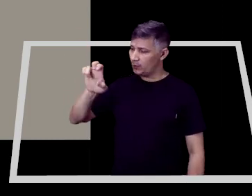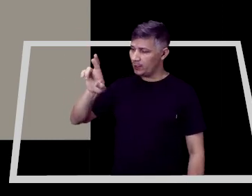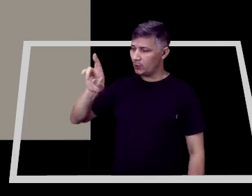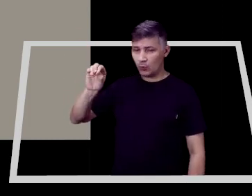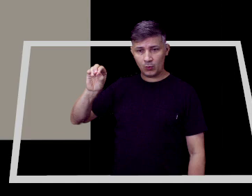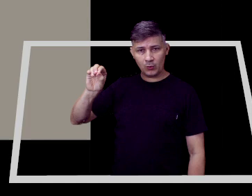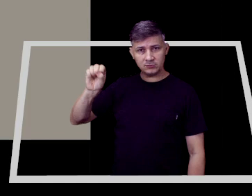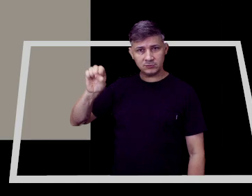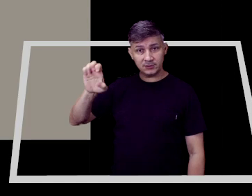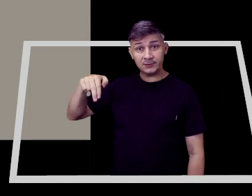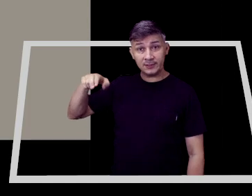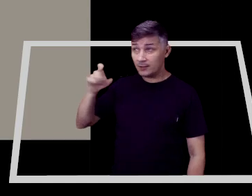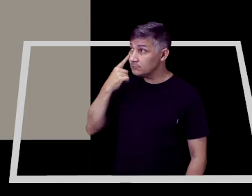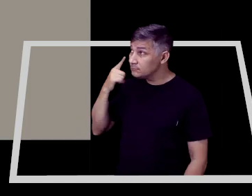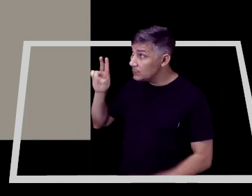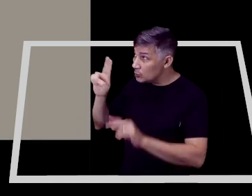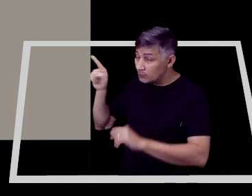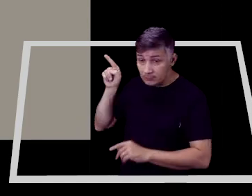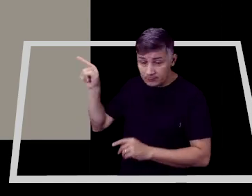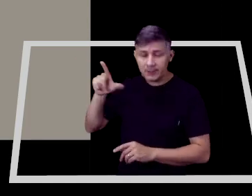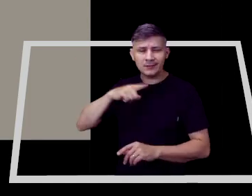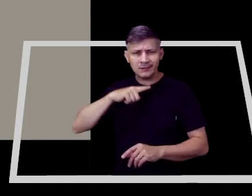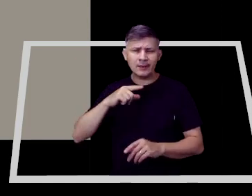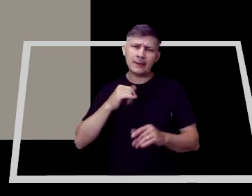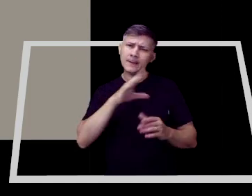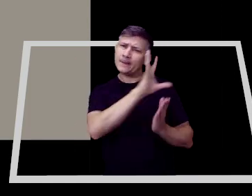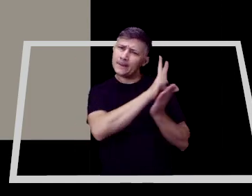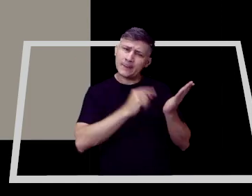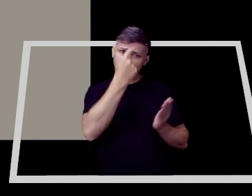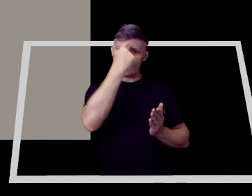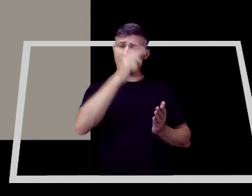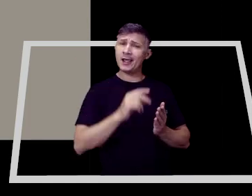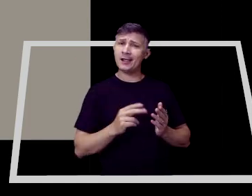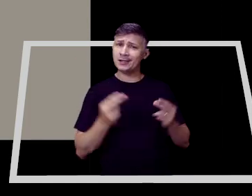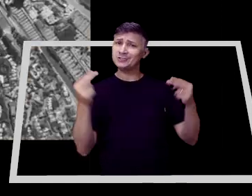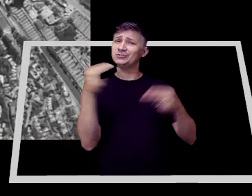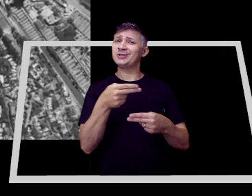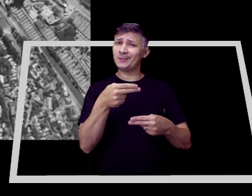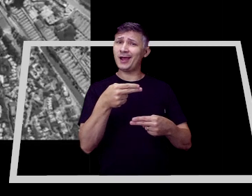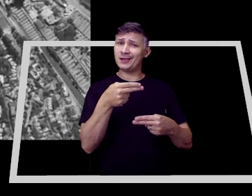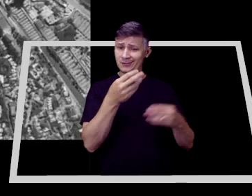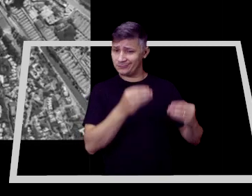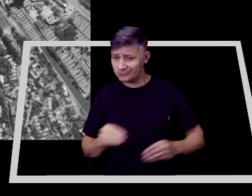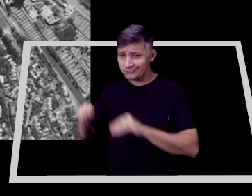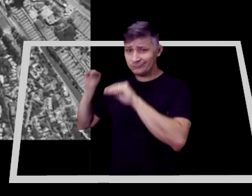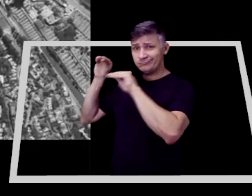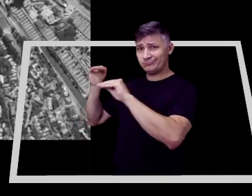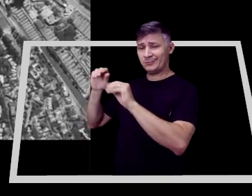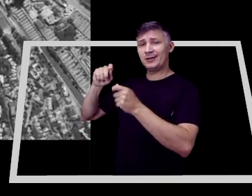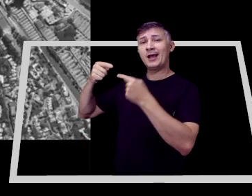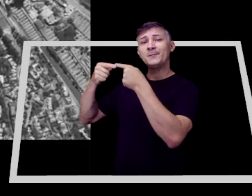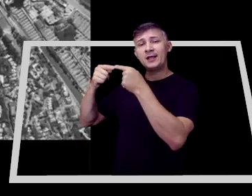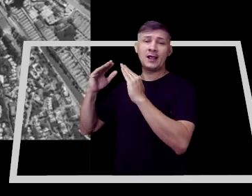que a gente usou no Sebrae, apesar de serem escalas muito diferentes,